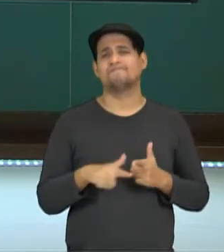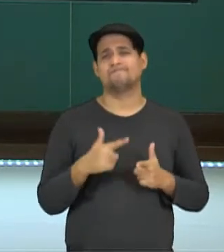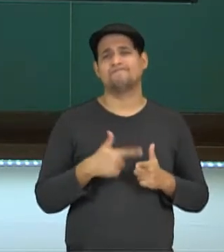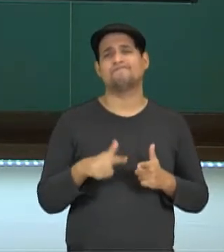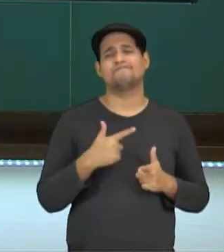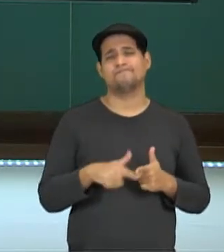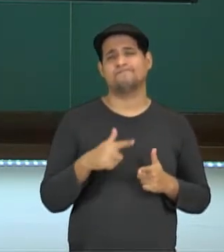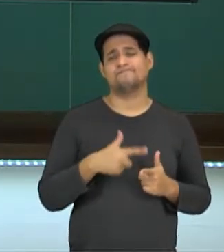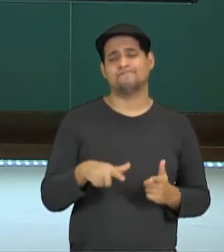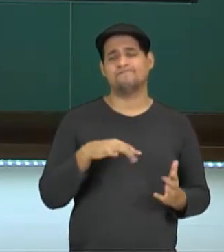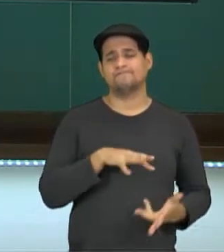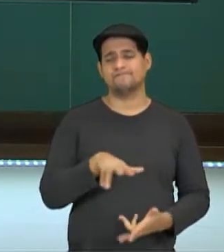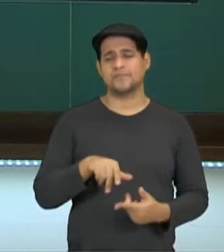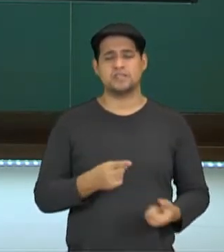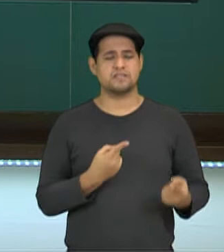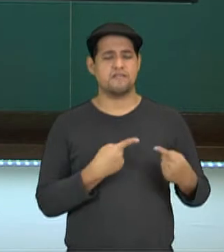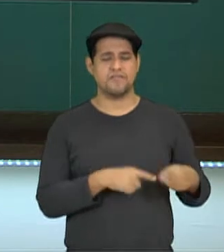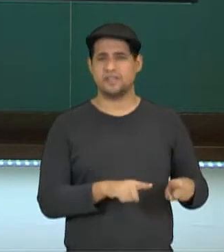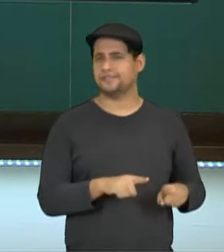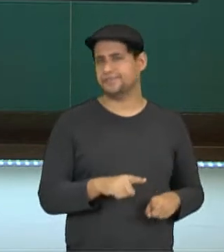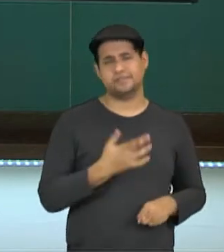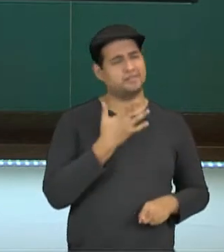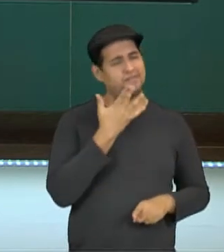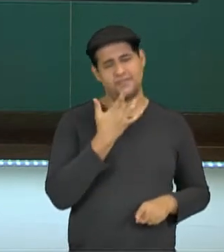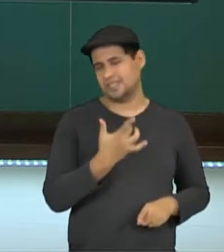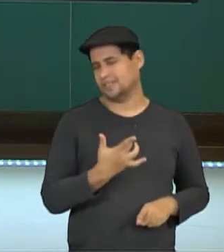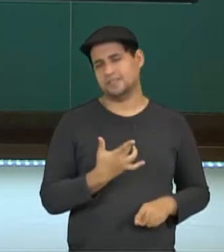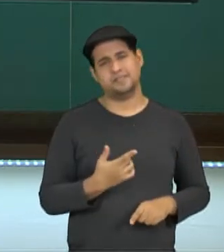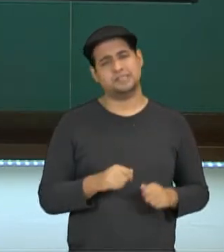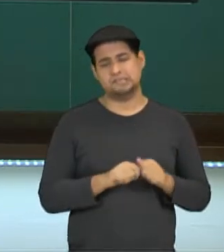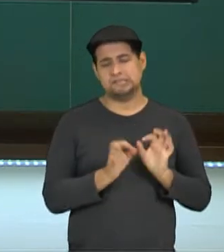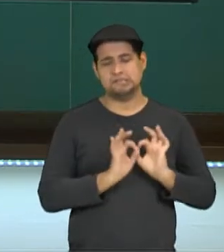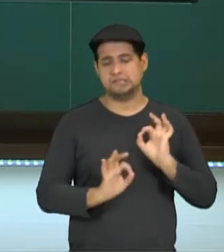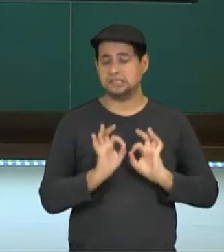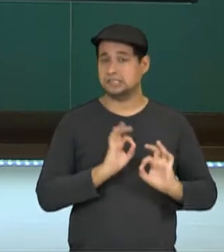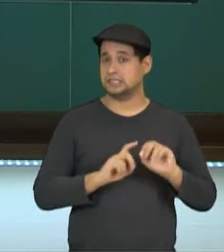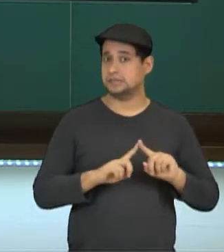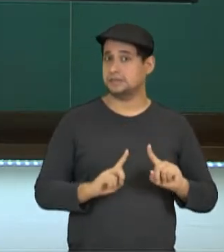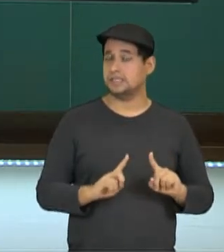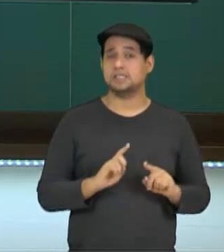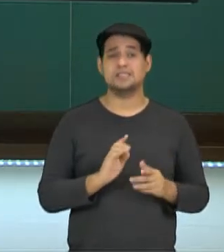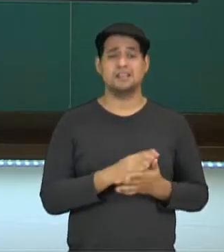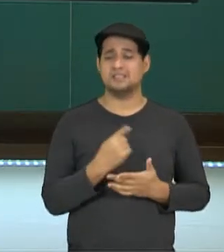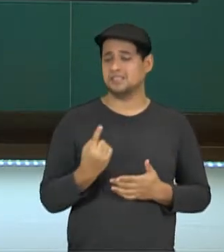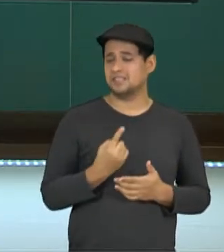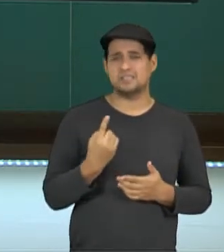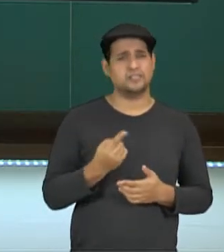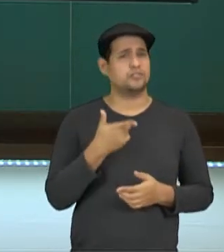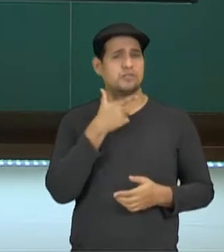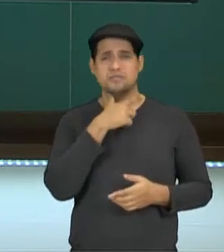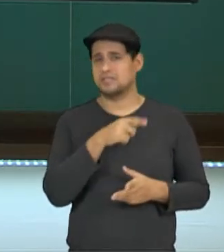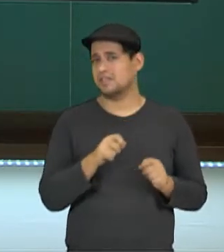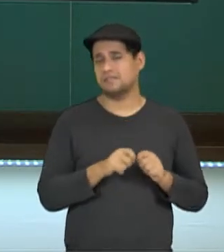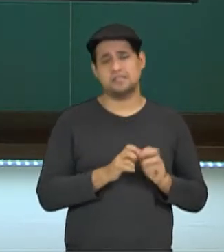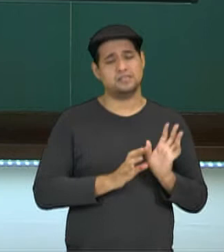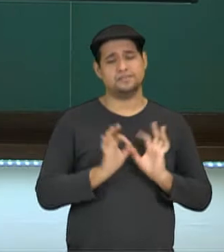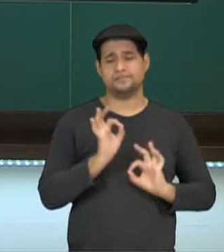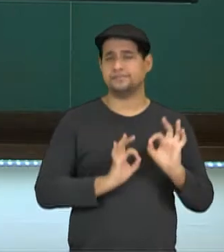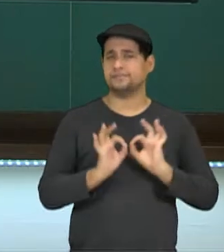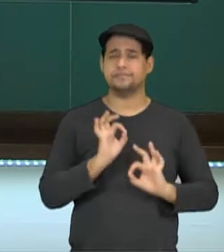contemporâneo, ele é um desafio, não é fácil de resolver. Em um primeiro momento, sozinho, nós não conseguimos